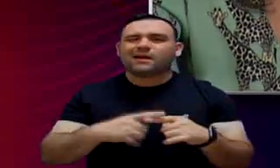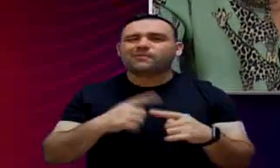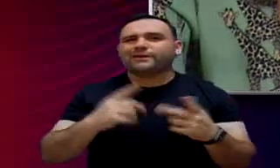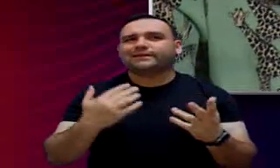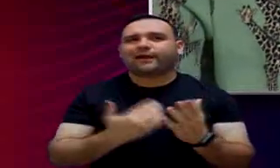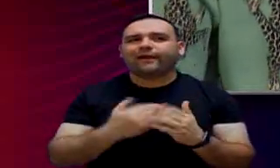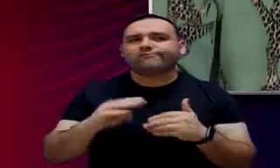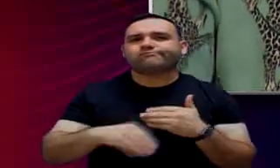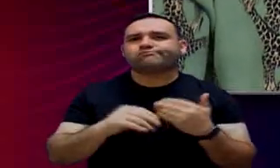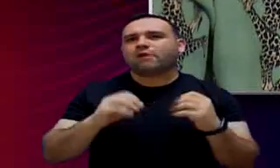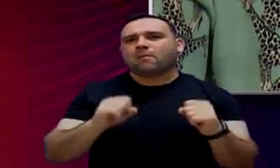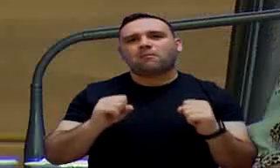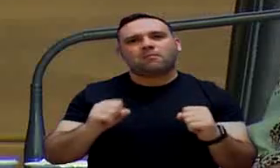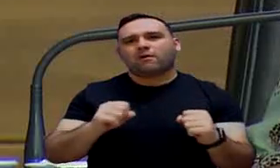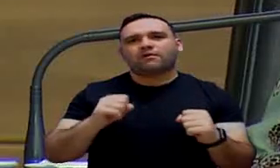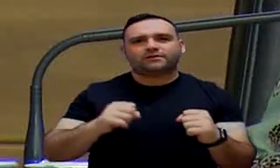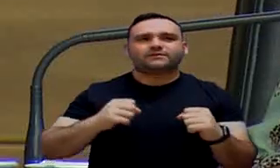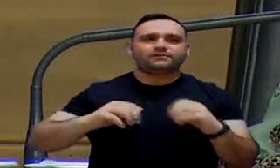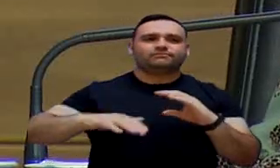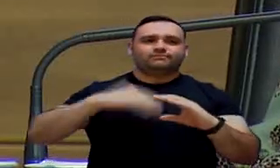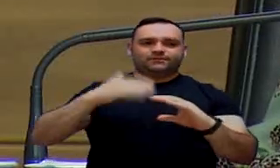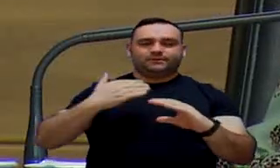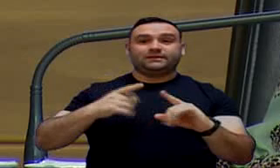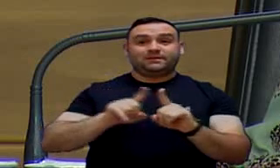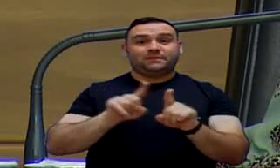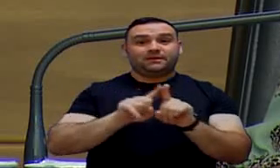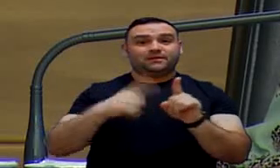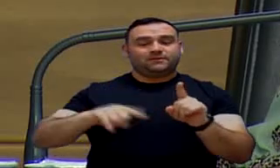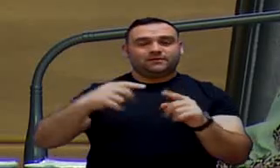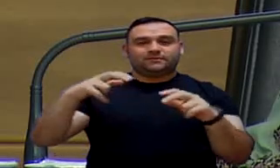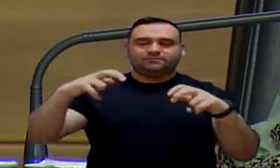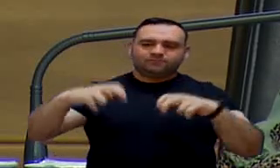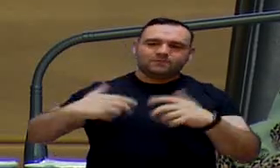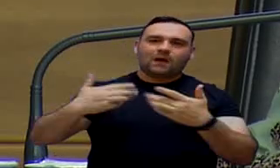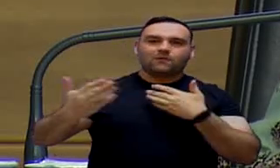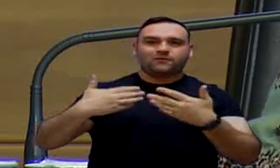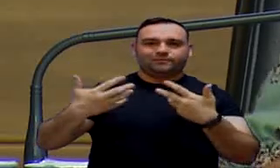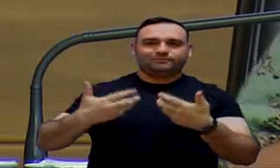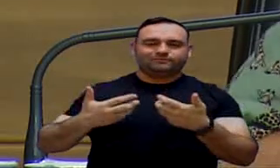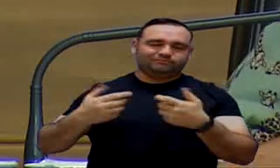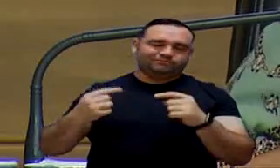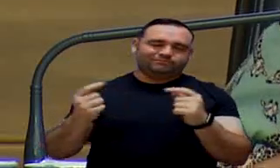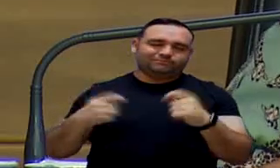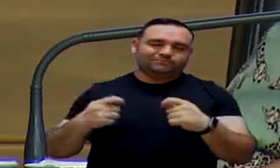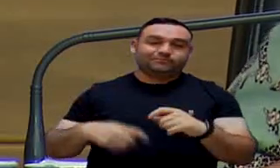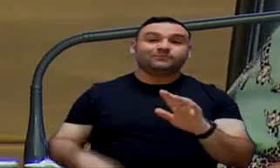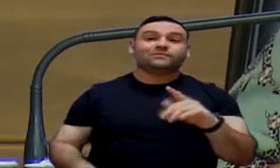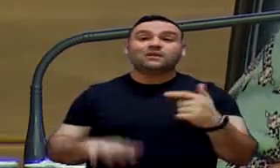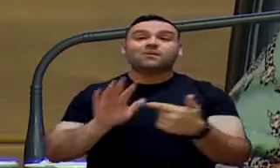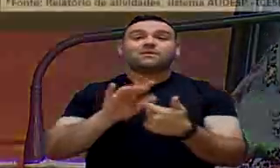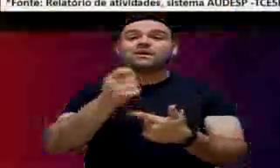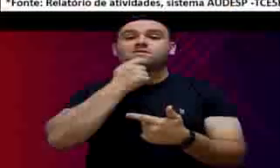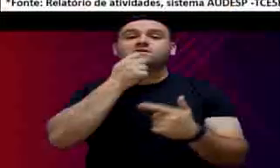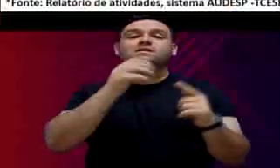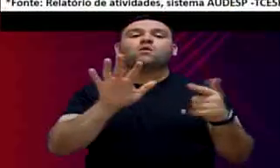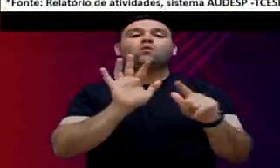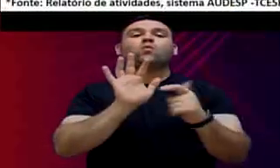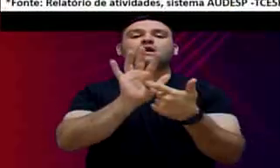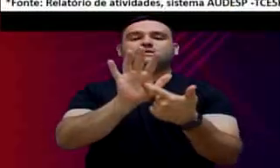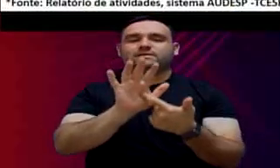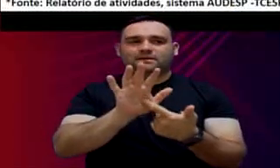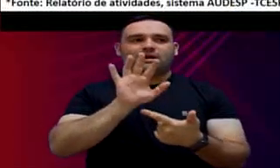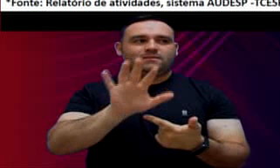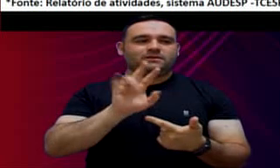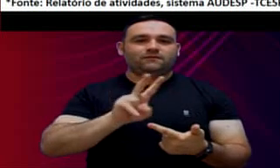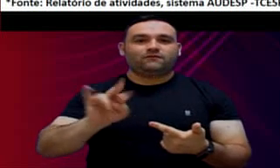vocês já podem subindo que a gente tá lá para ouvir realmente vocês Por isso que ainda não aparece o índice ali né mas